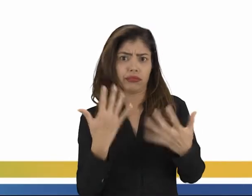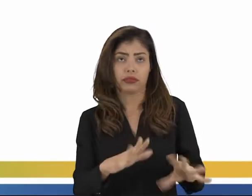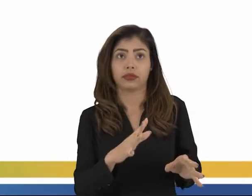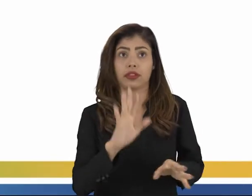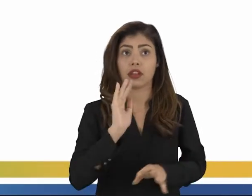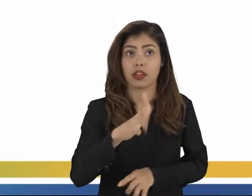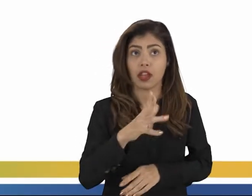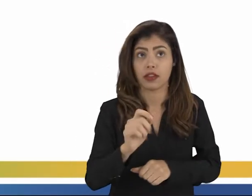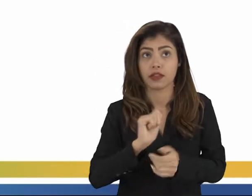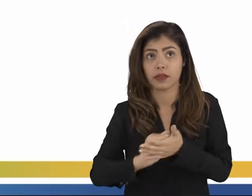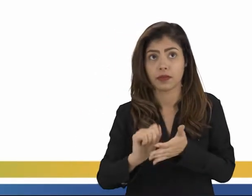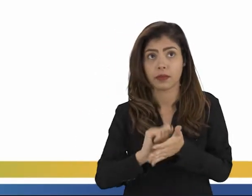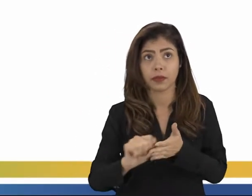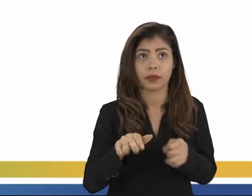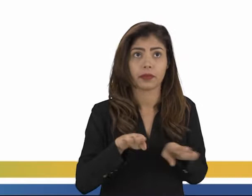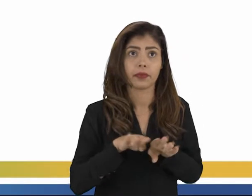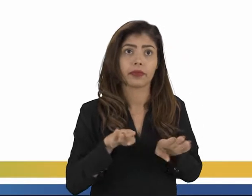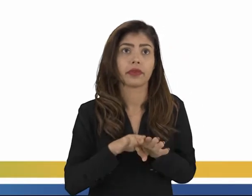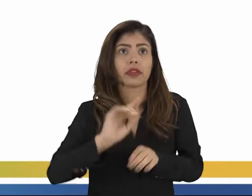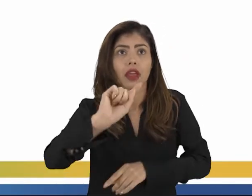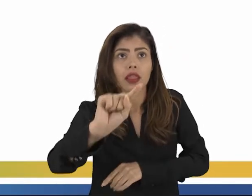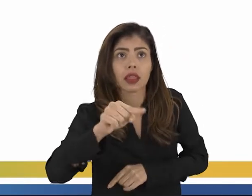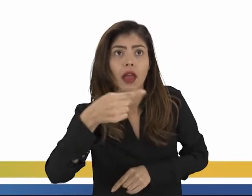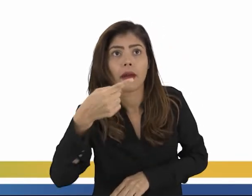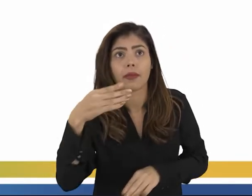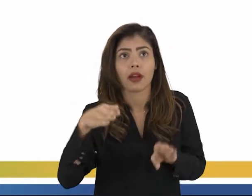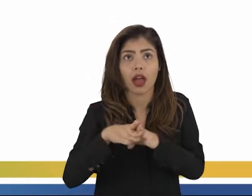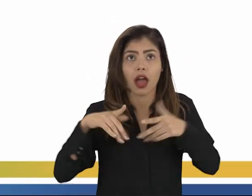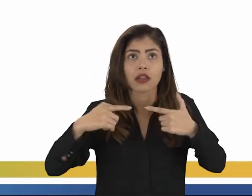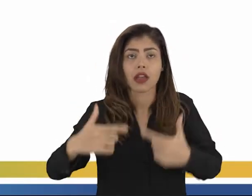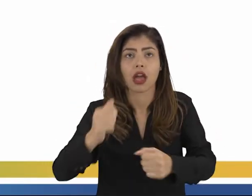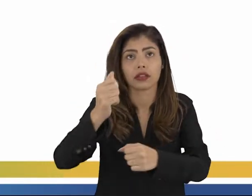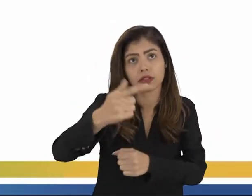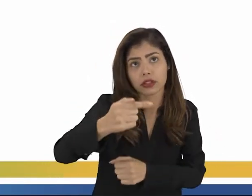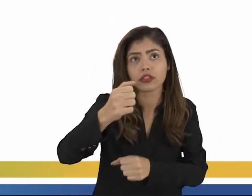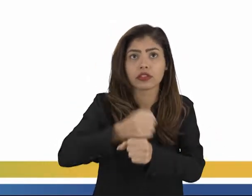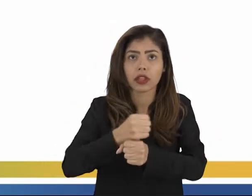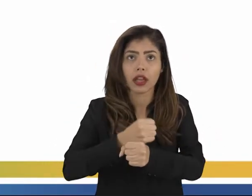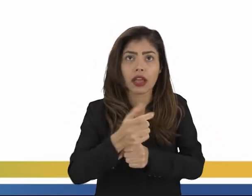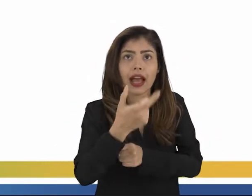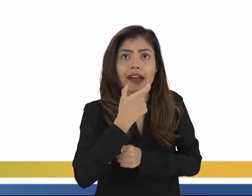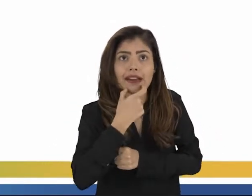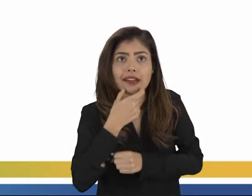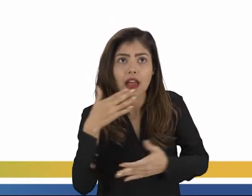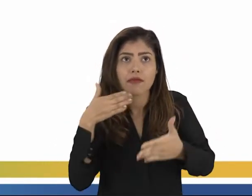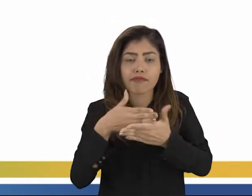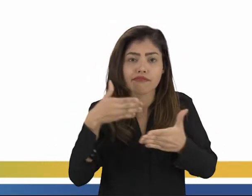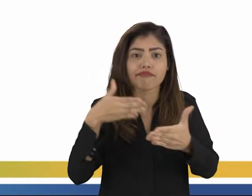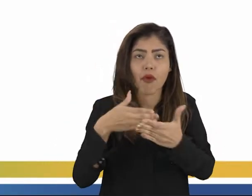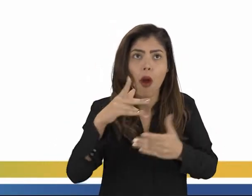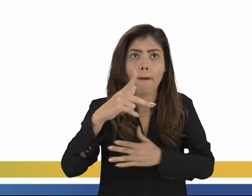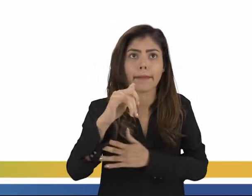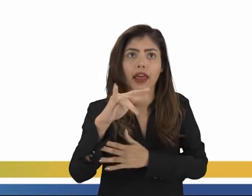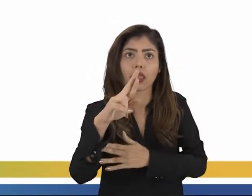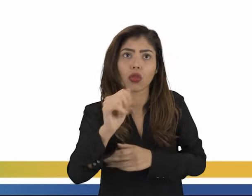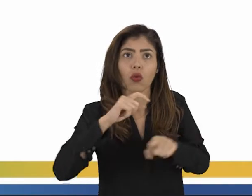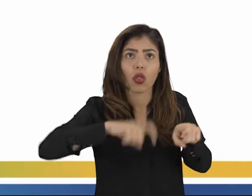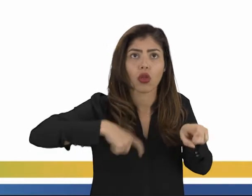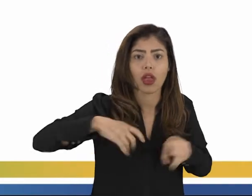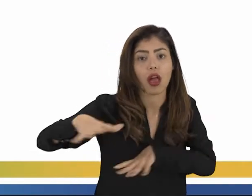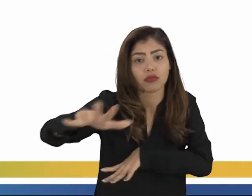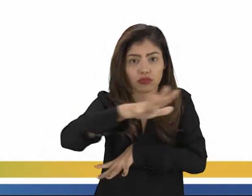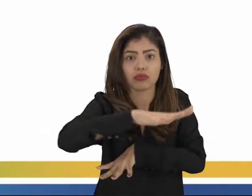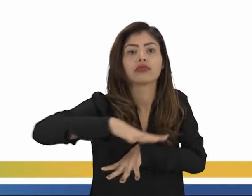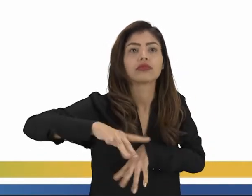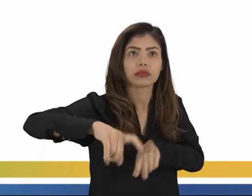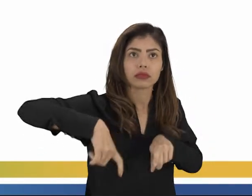material tem escrito o seguinte, ó. Após a Guerra de 7 Anos, a Inglaterra tenta impor um pacto colonial às suas colônias,